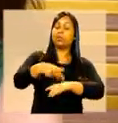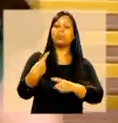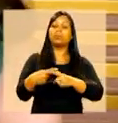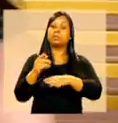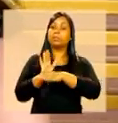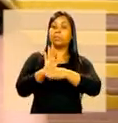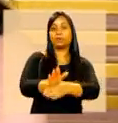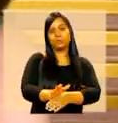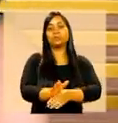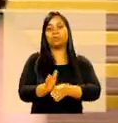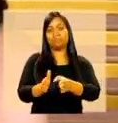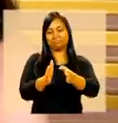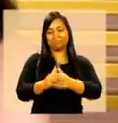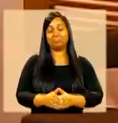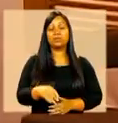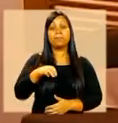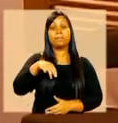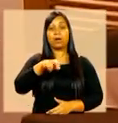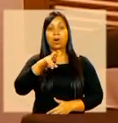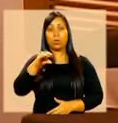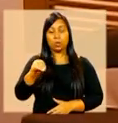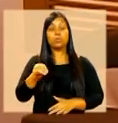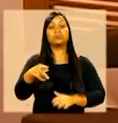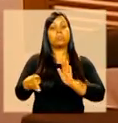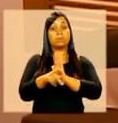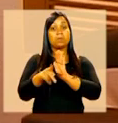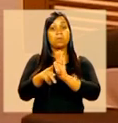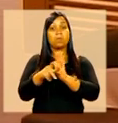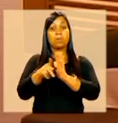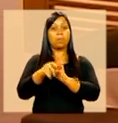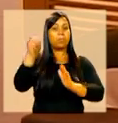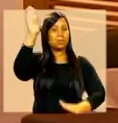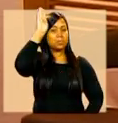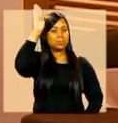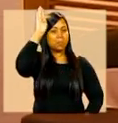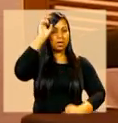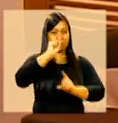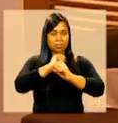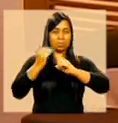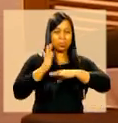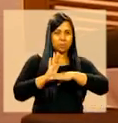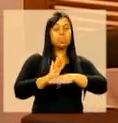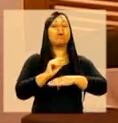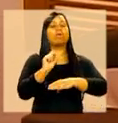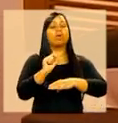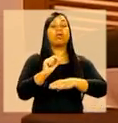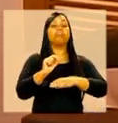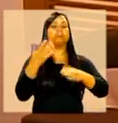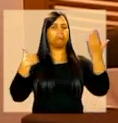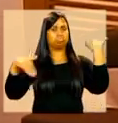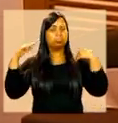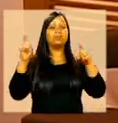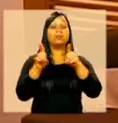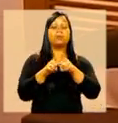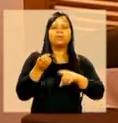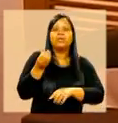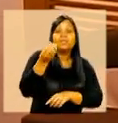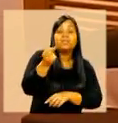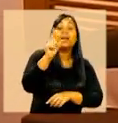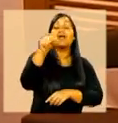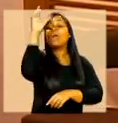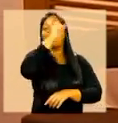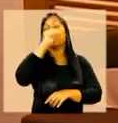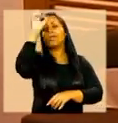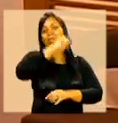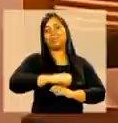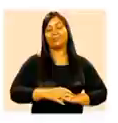lá para te ajudar nesse caminho. Marcos Braz, programador do turismo social do SESC, destaca que, além de lazer, viagem